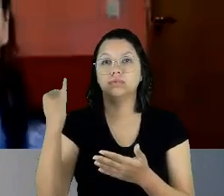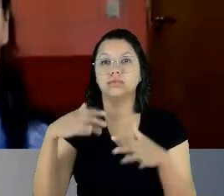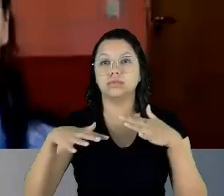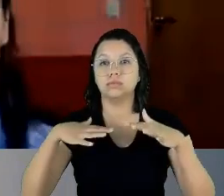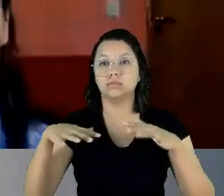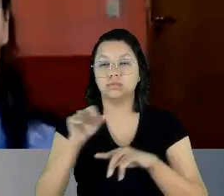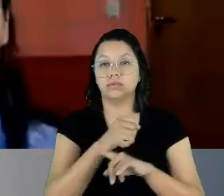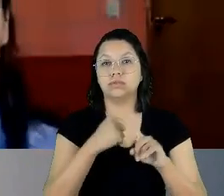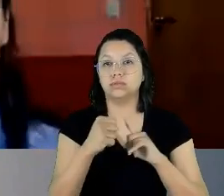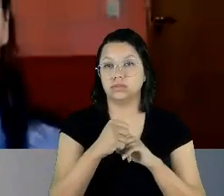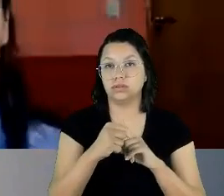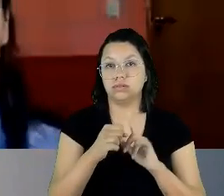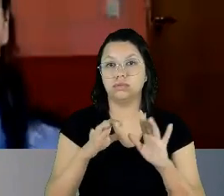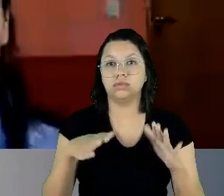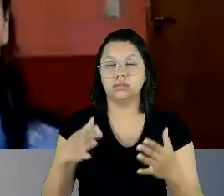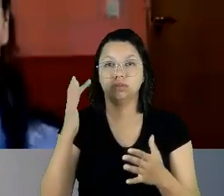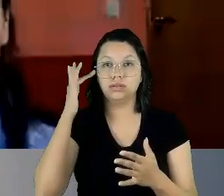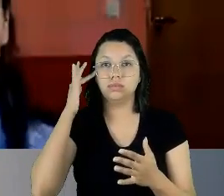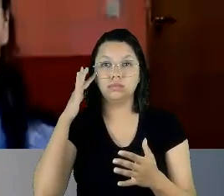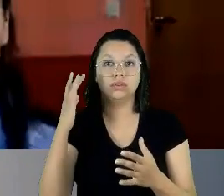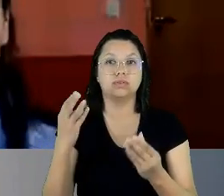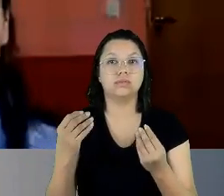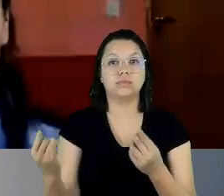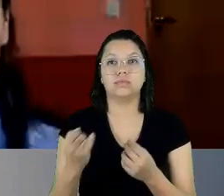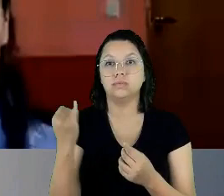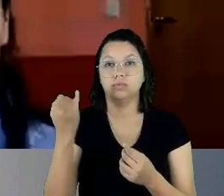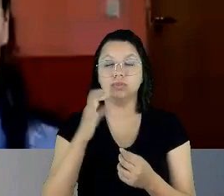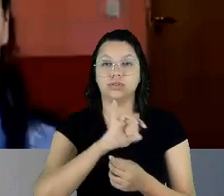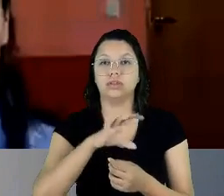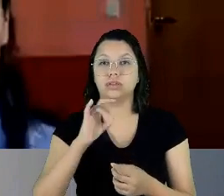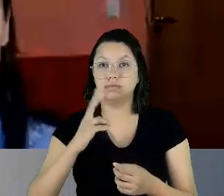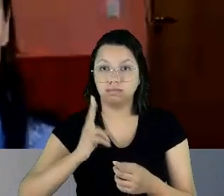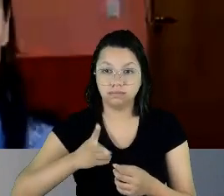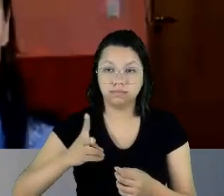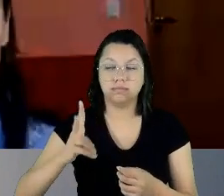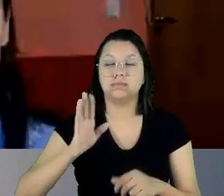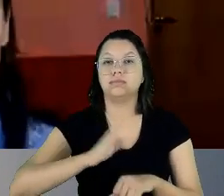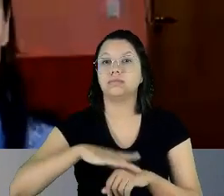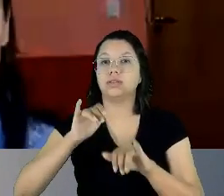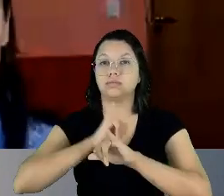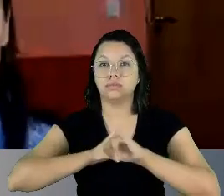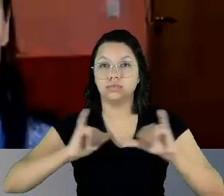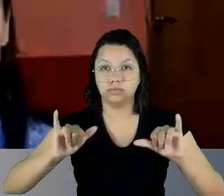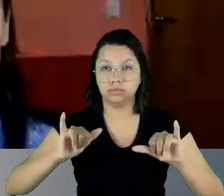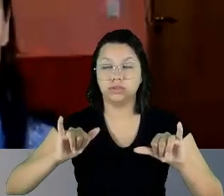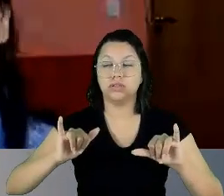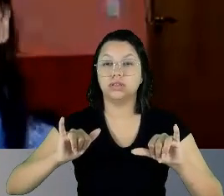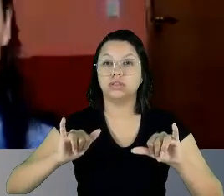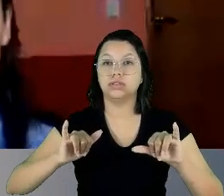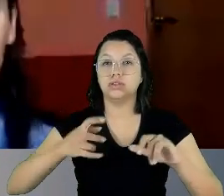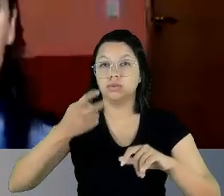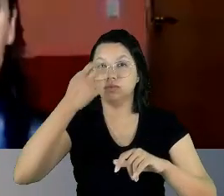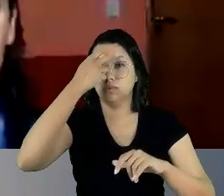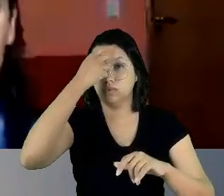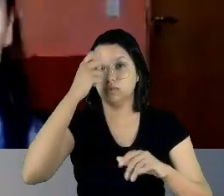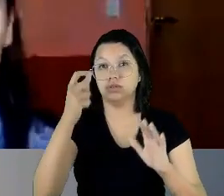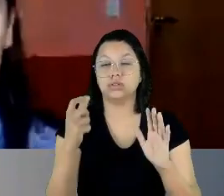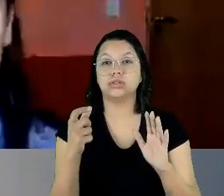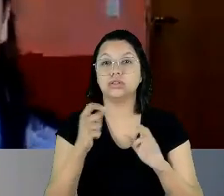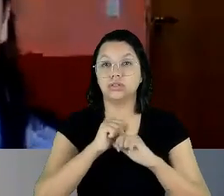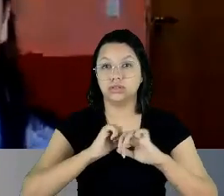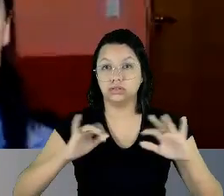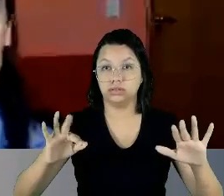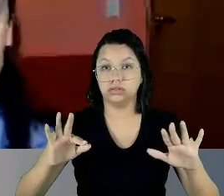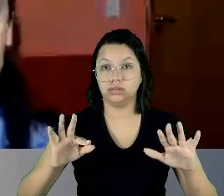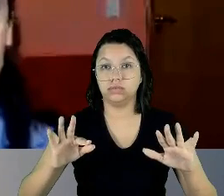dos movimentos sociais. Então, assim, eu acho muito importante, cada vez mais, além dessas campanhas de conscientização, a gente esteja num